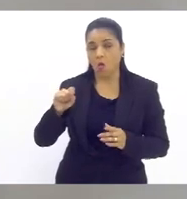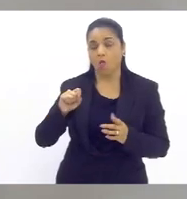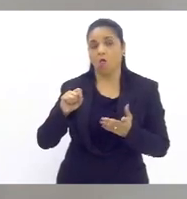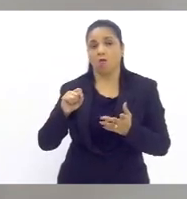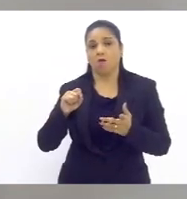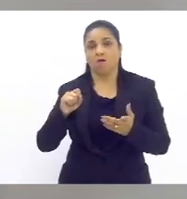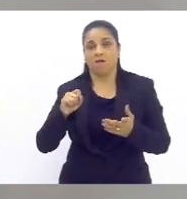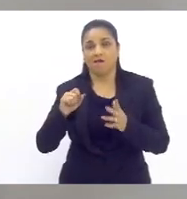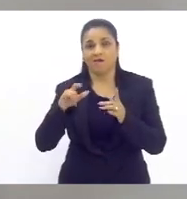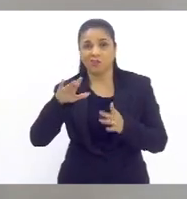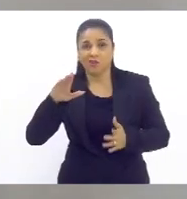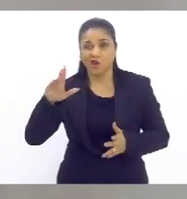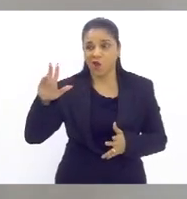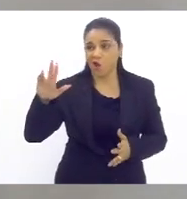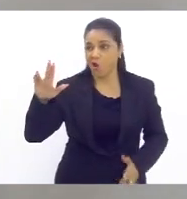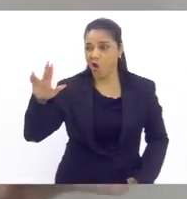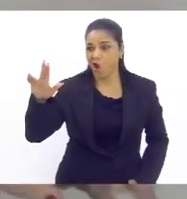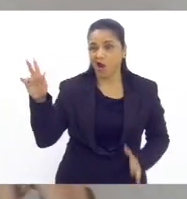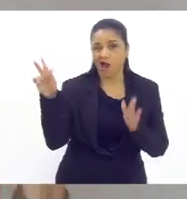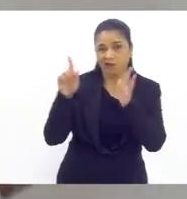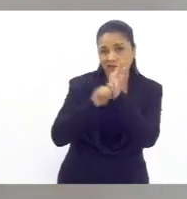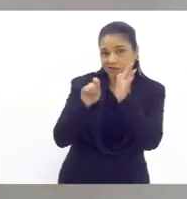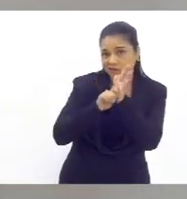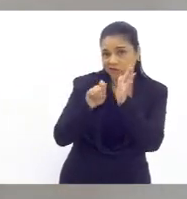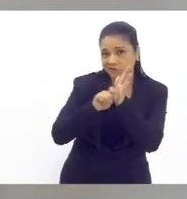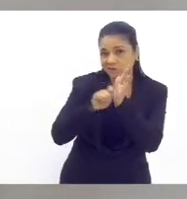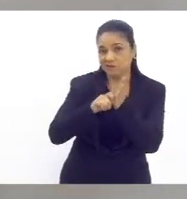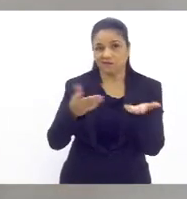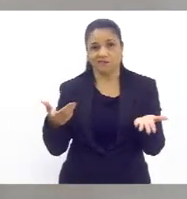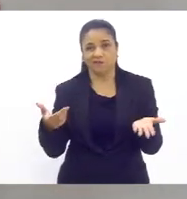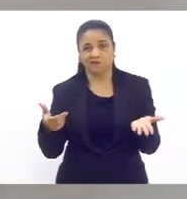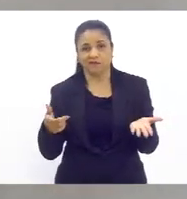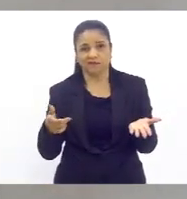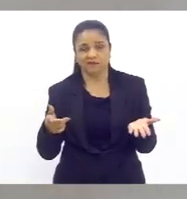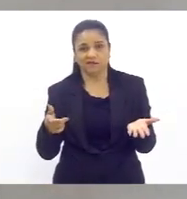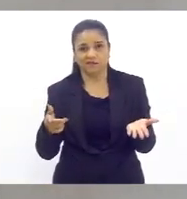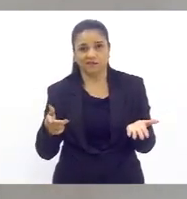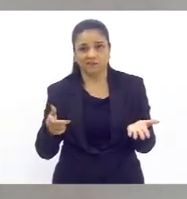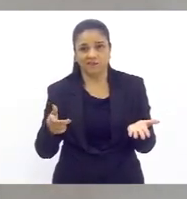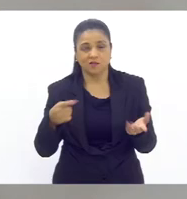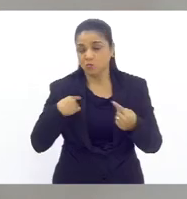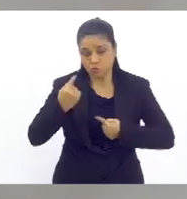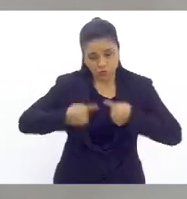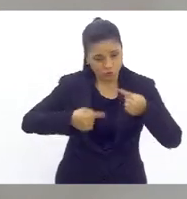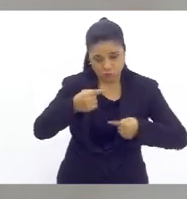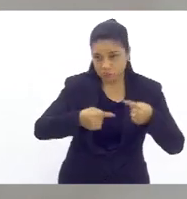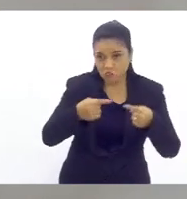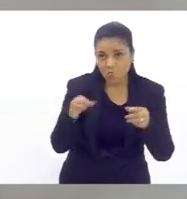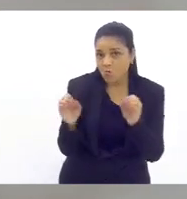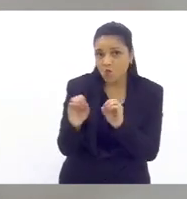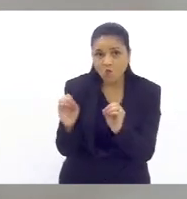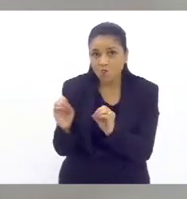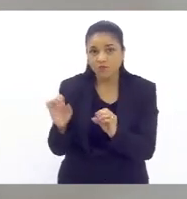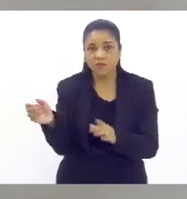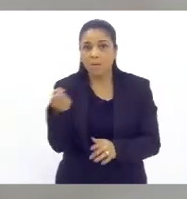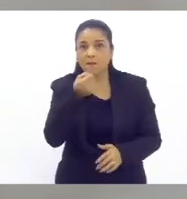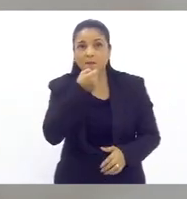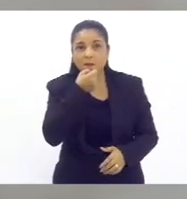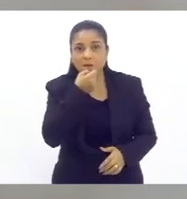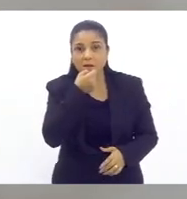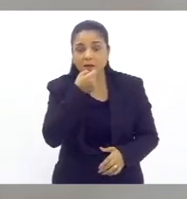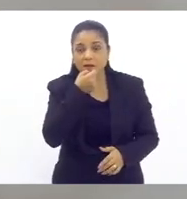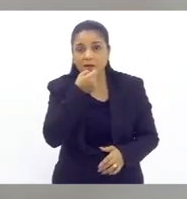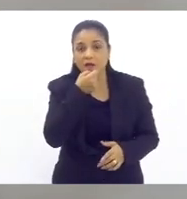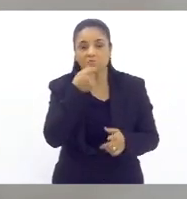mudar esse cartaz não tá tá tem algo errado mas enfim a gente não conseguiu nem bater José mas a gente conseguiu nem debater o tema porque eu pegava o microfone e